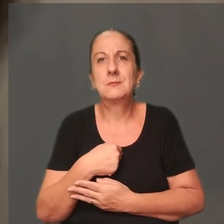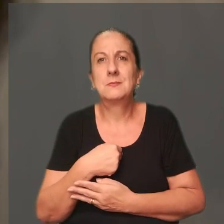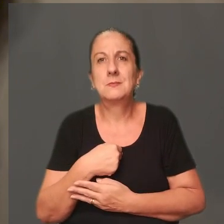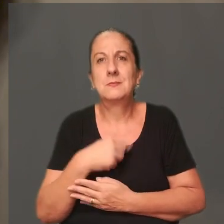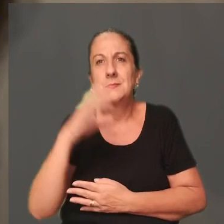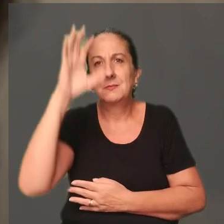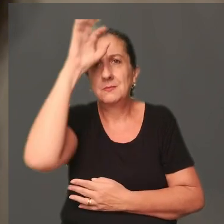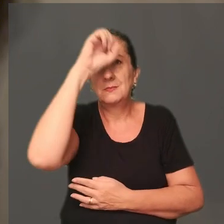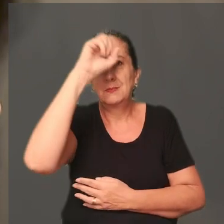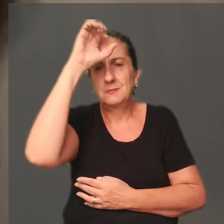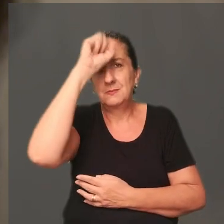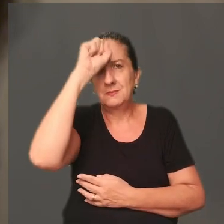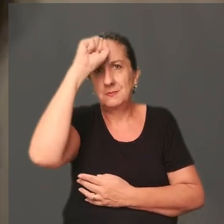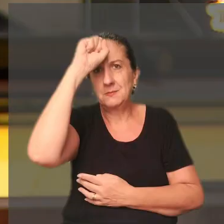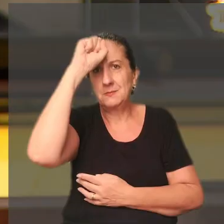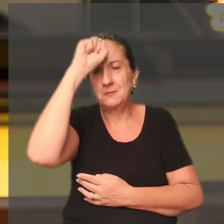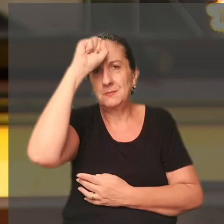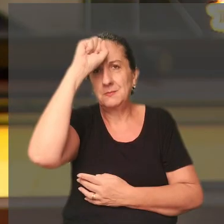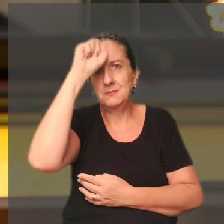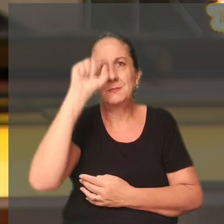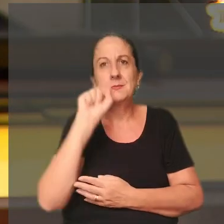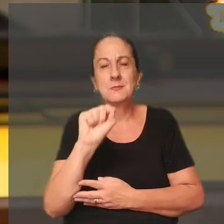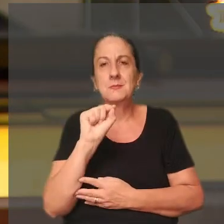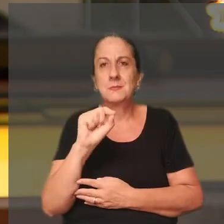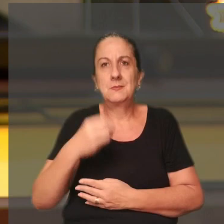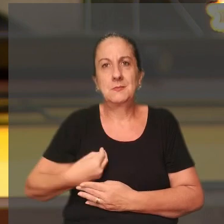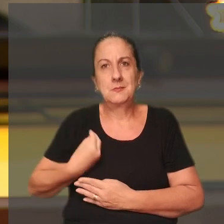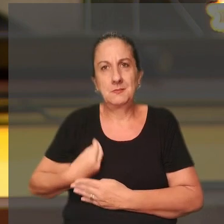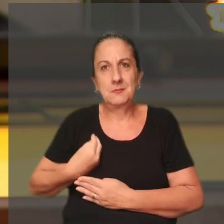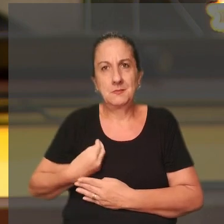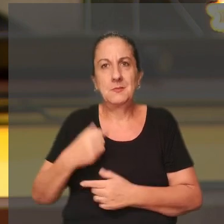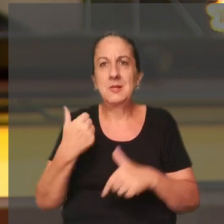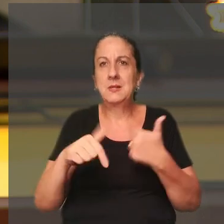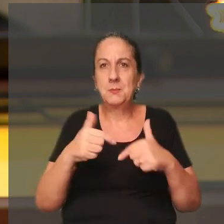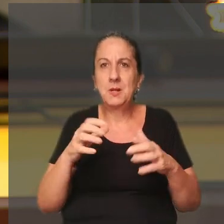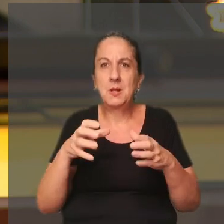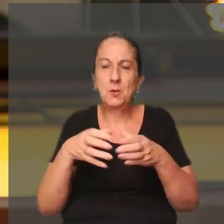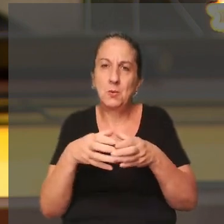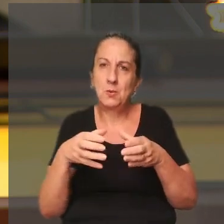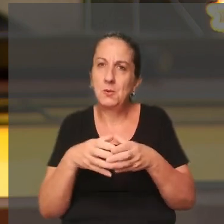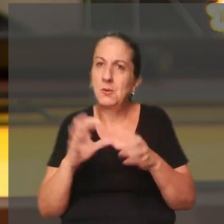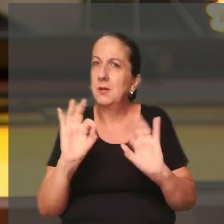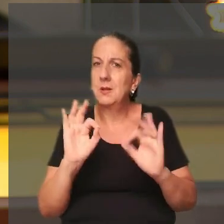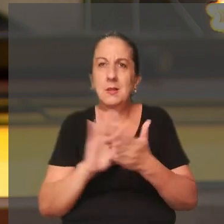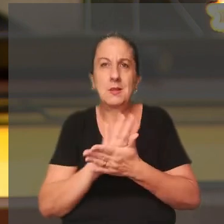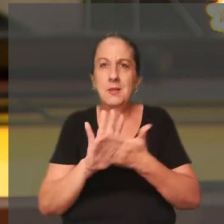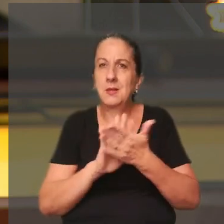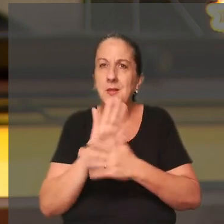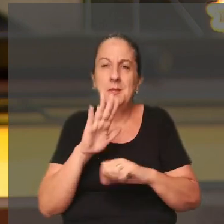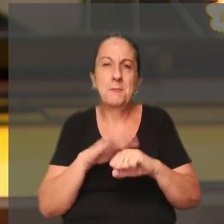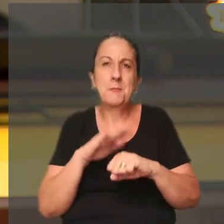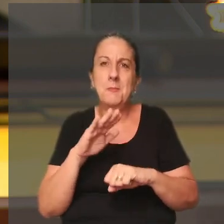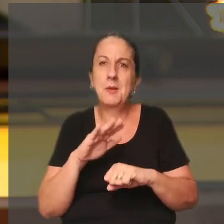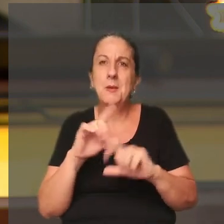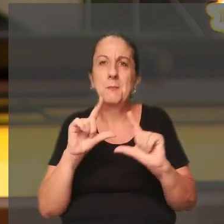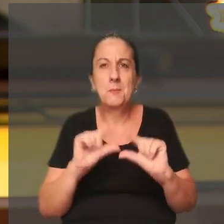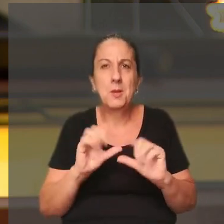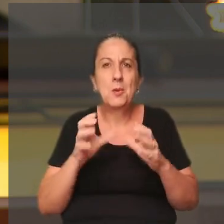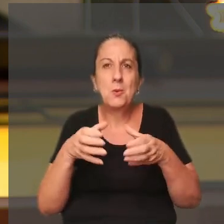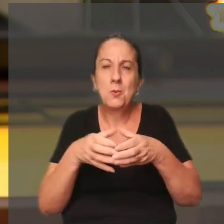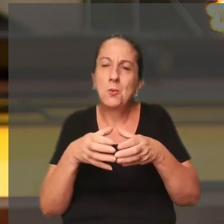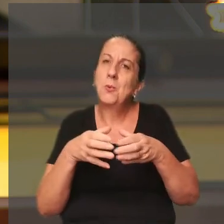Eu aprendi que trabalhar em grupo, que não é nada mais, nada menos que